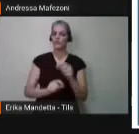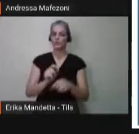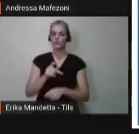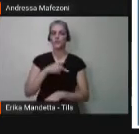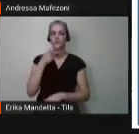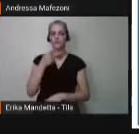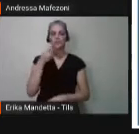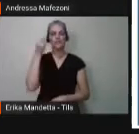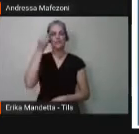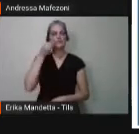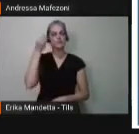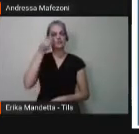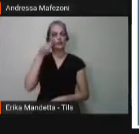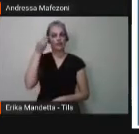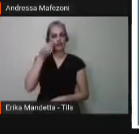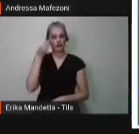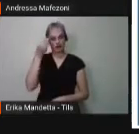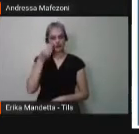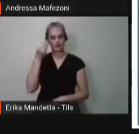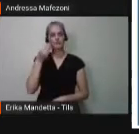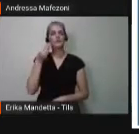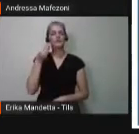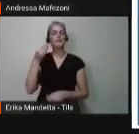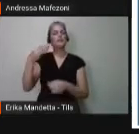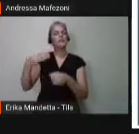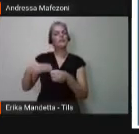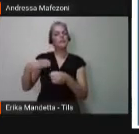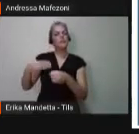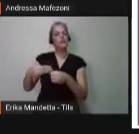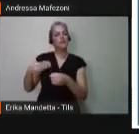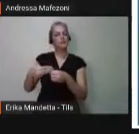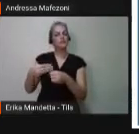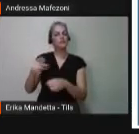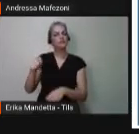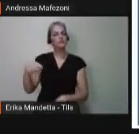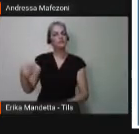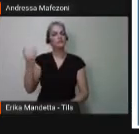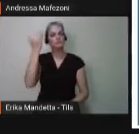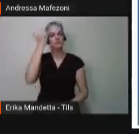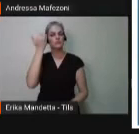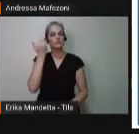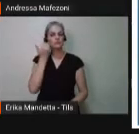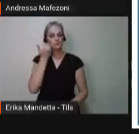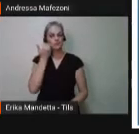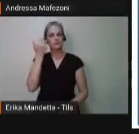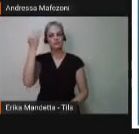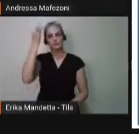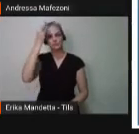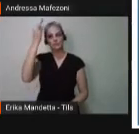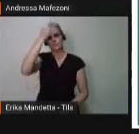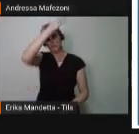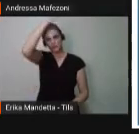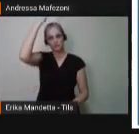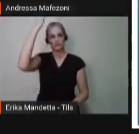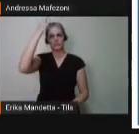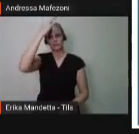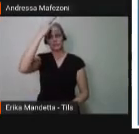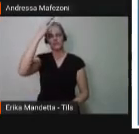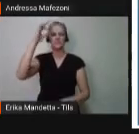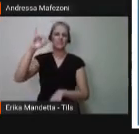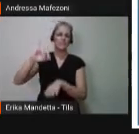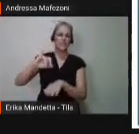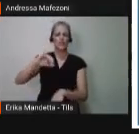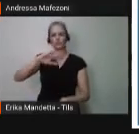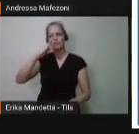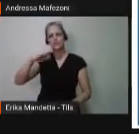de Jetibá. É um município localizado na região centro-serrana do estado do Espírito Santo, a